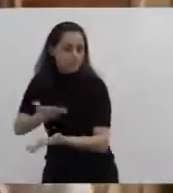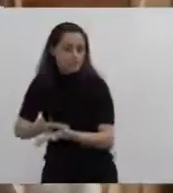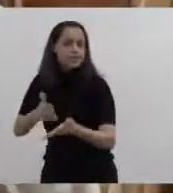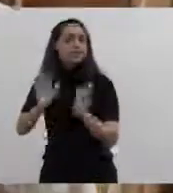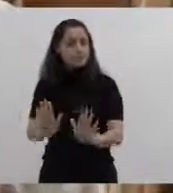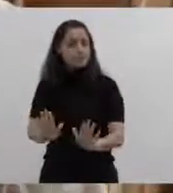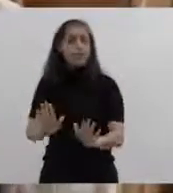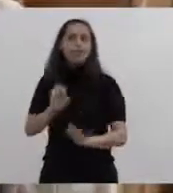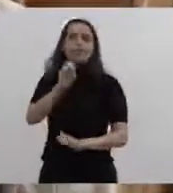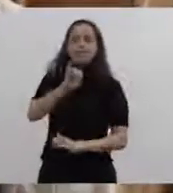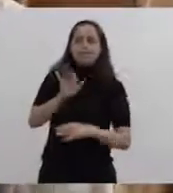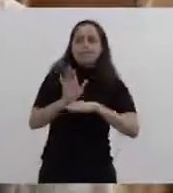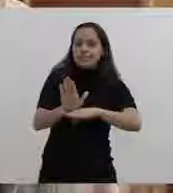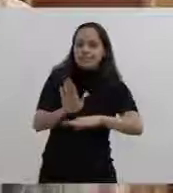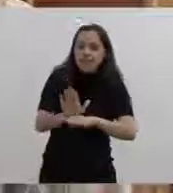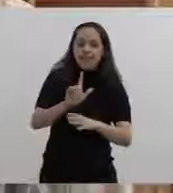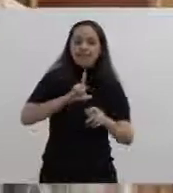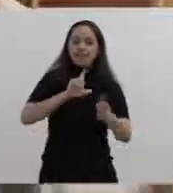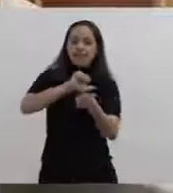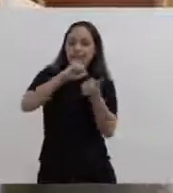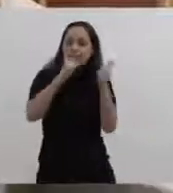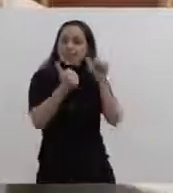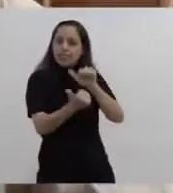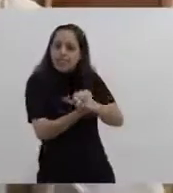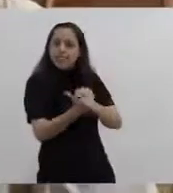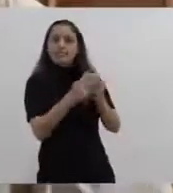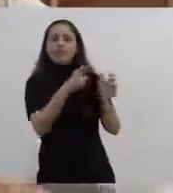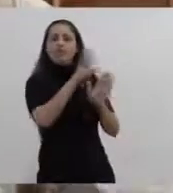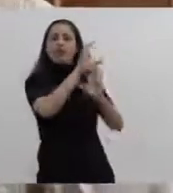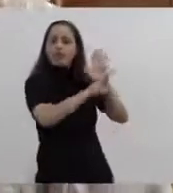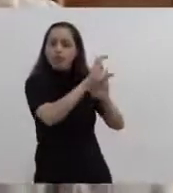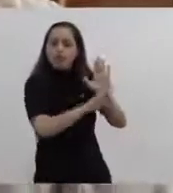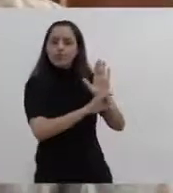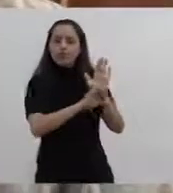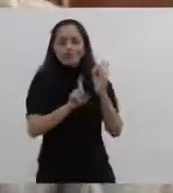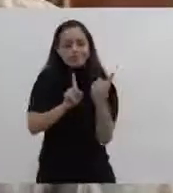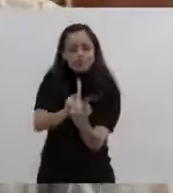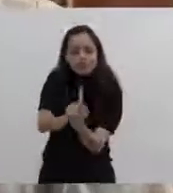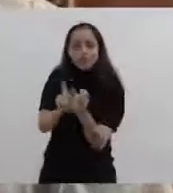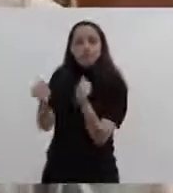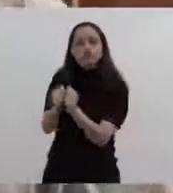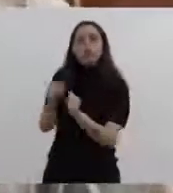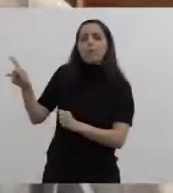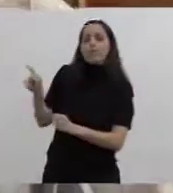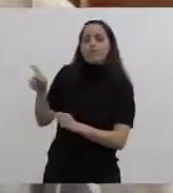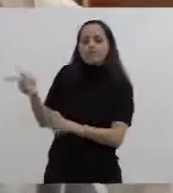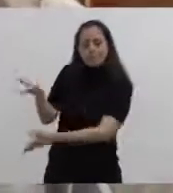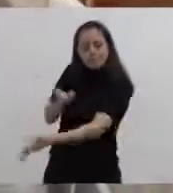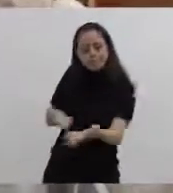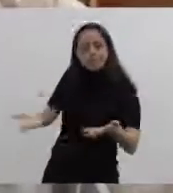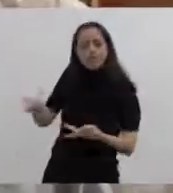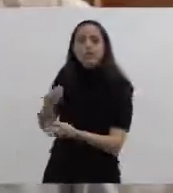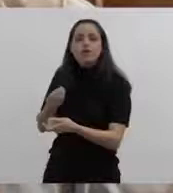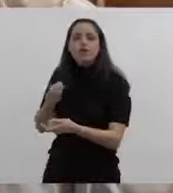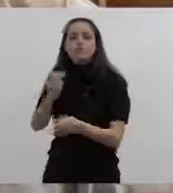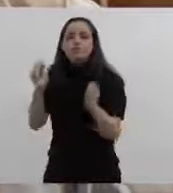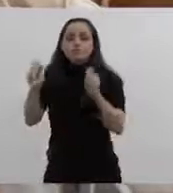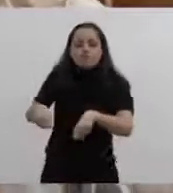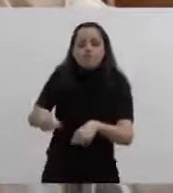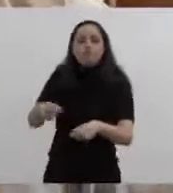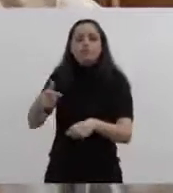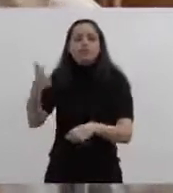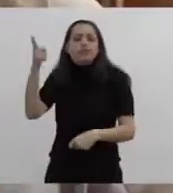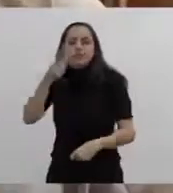Gumanelli. O professor integrador, o professor de apoio, o professor assistente, há diversas configurações. E o